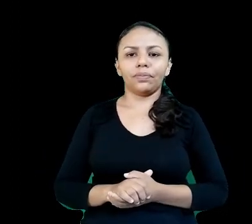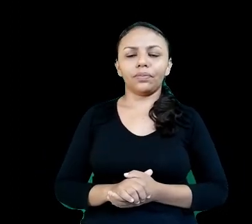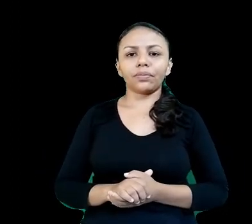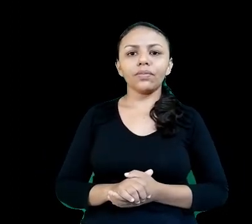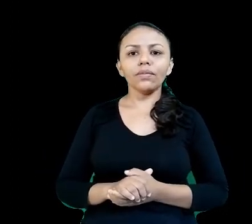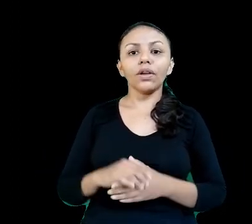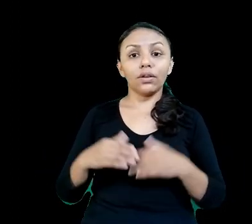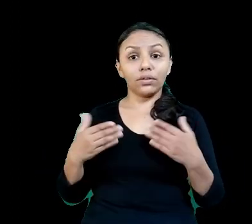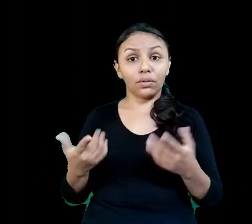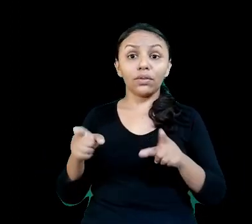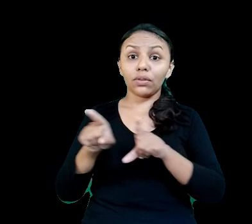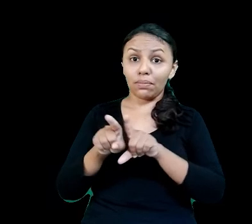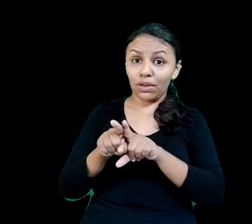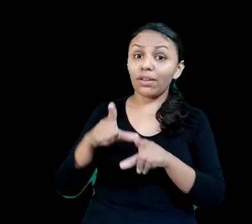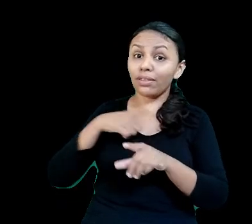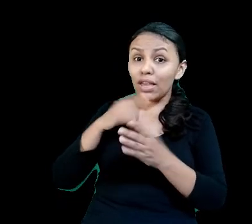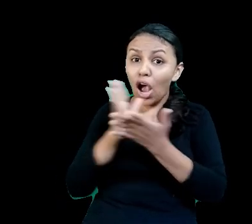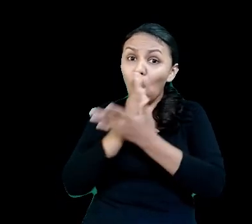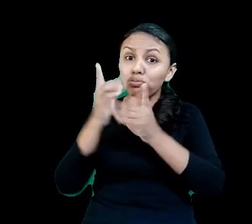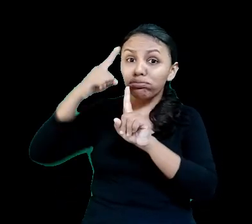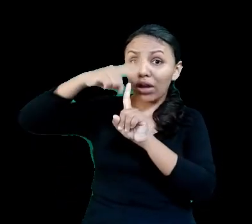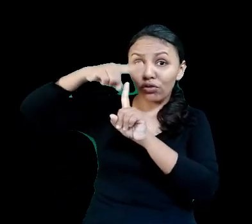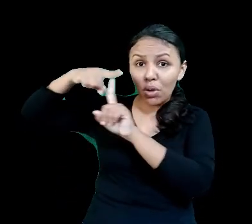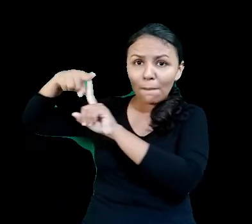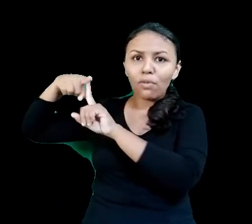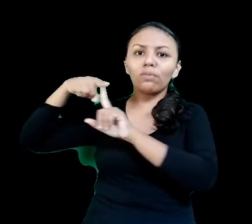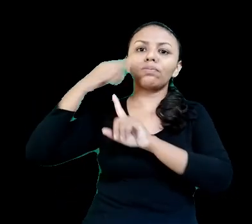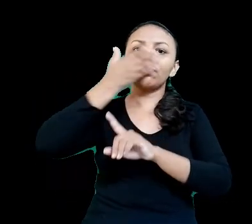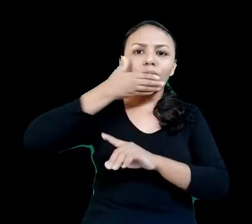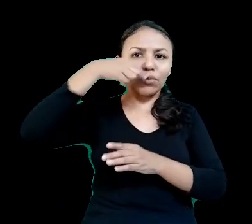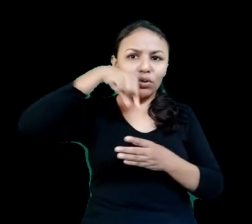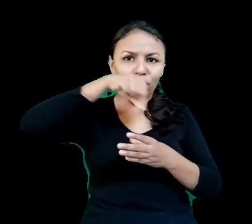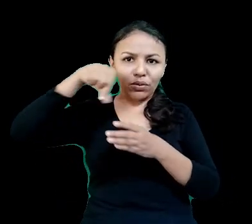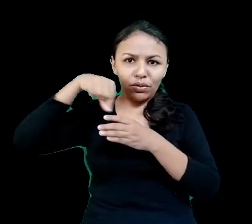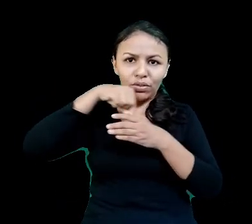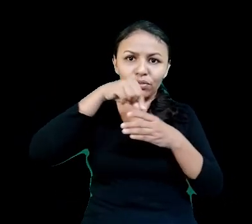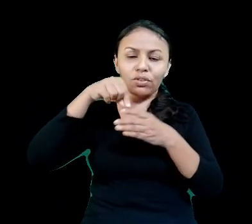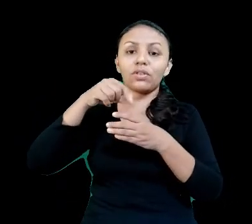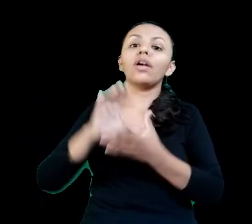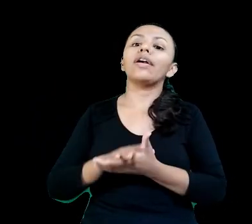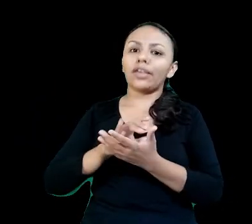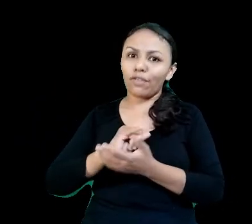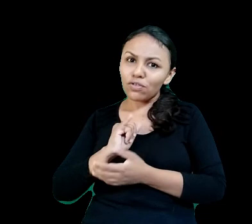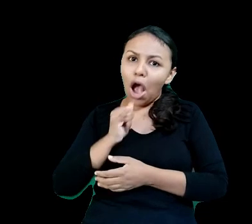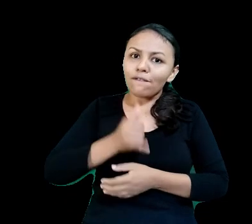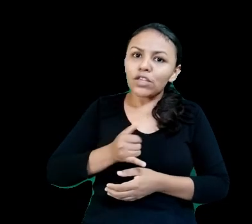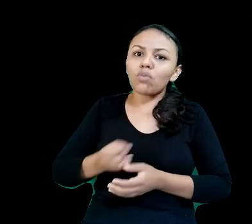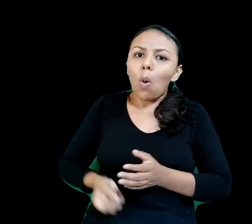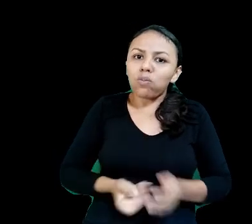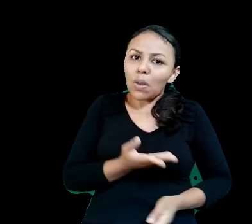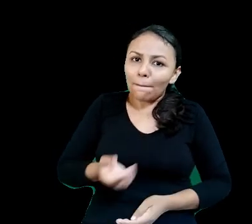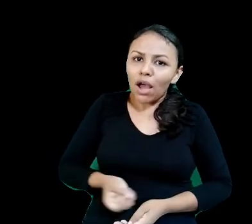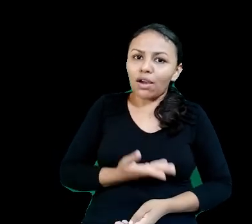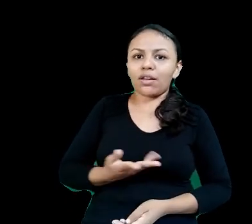forma, nós temos também alguns tipos de adoçantes que levam à secreção de insulina. E nós